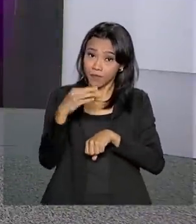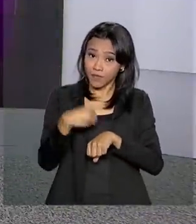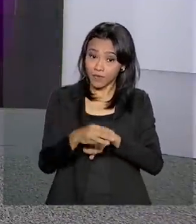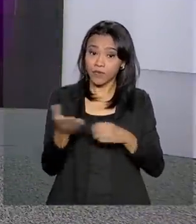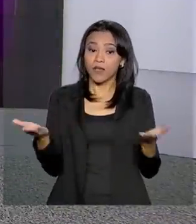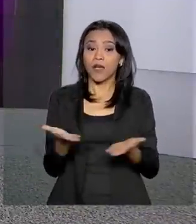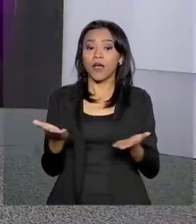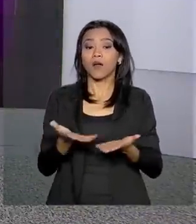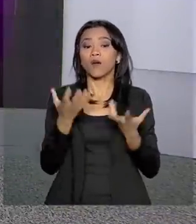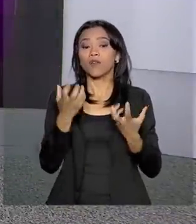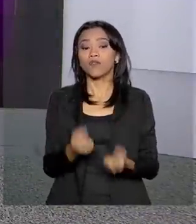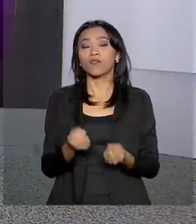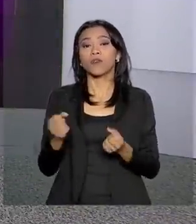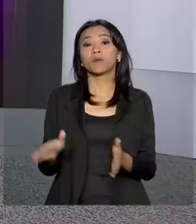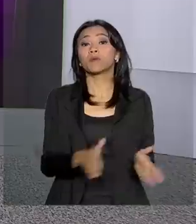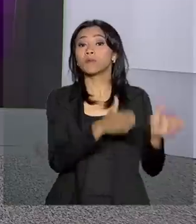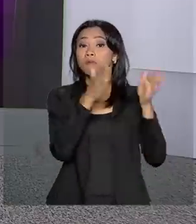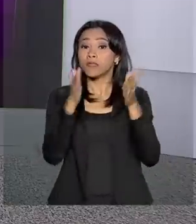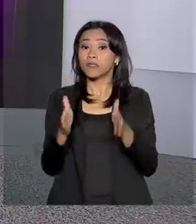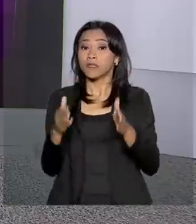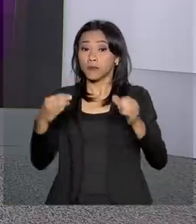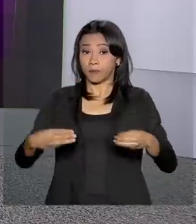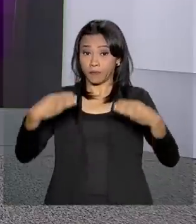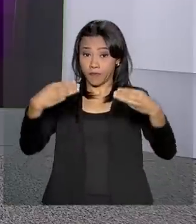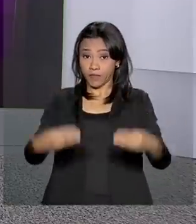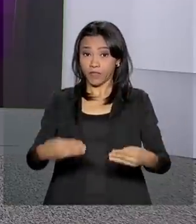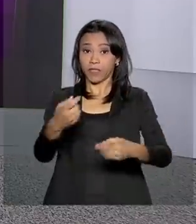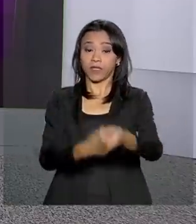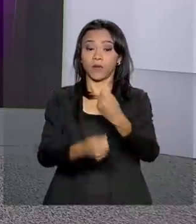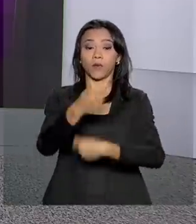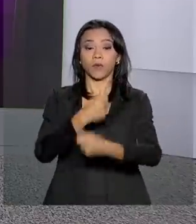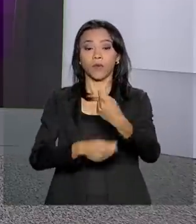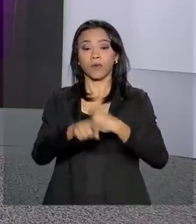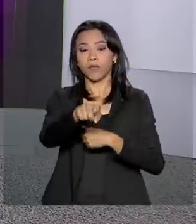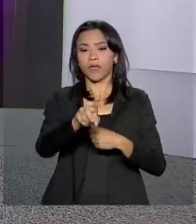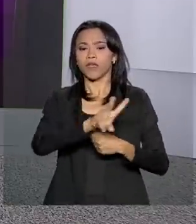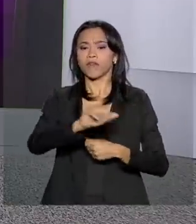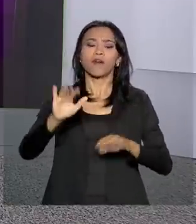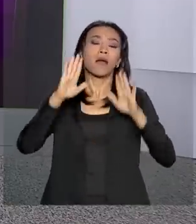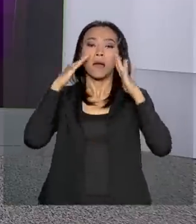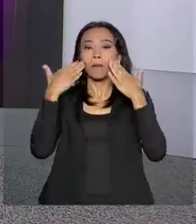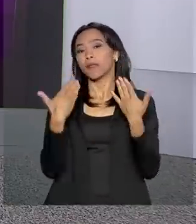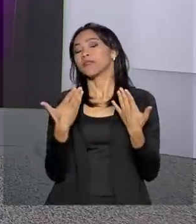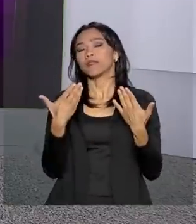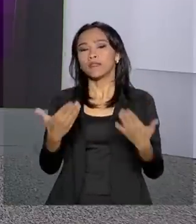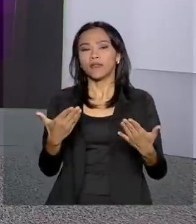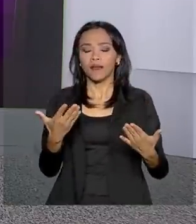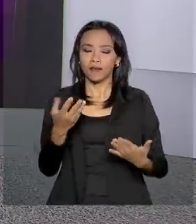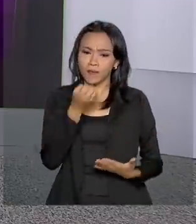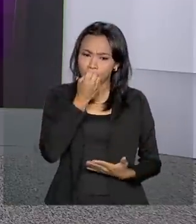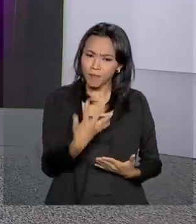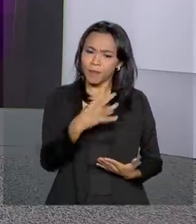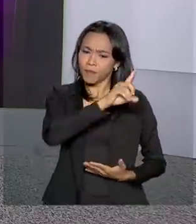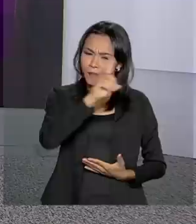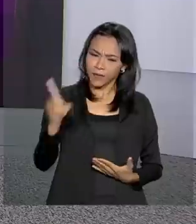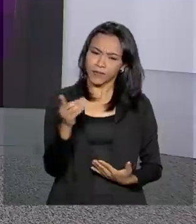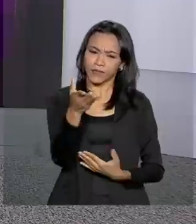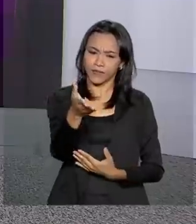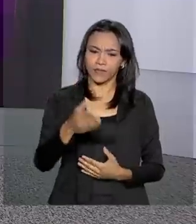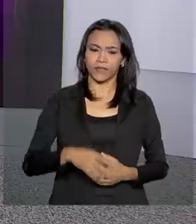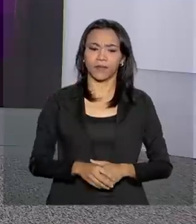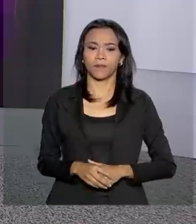E nós vamos agora ao Ministério da Economia. A equipe do governo vai apresentar o texto à imprensa. Não é isso, Márcia? Bom dia para você.